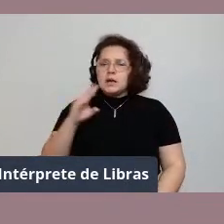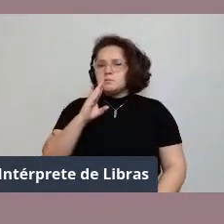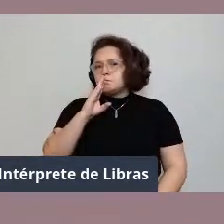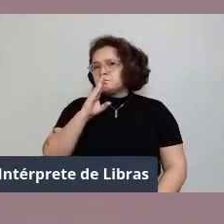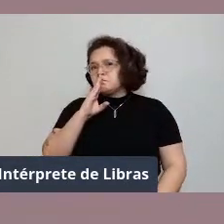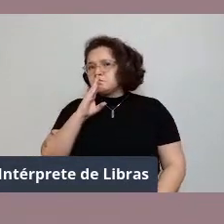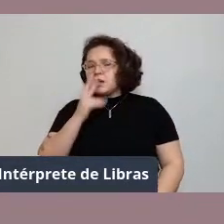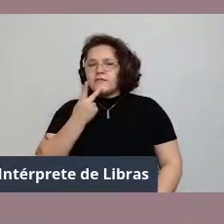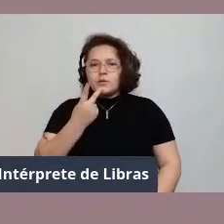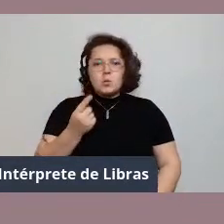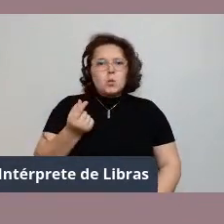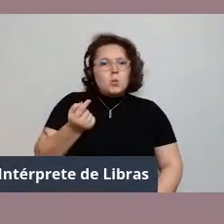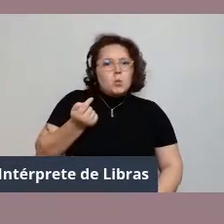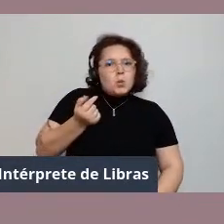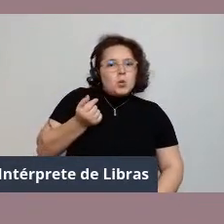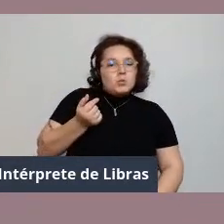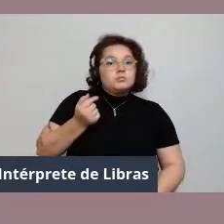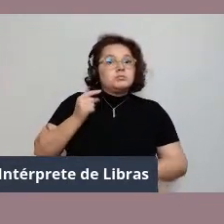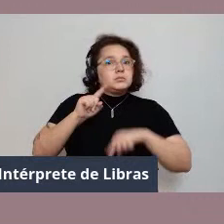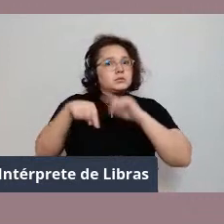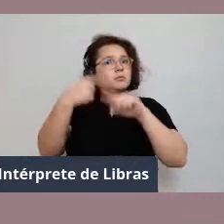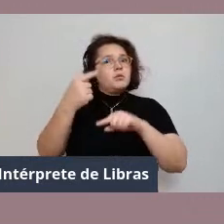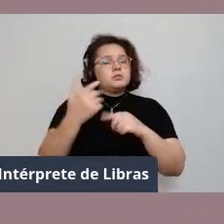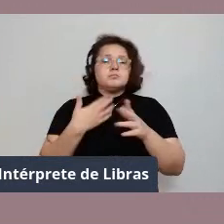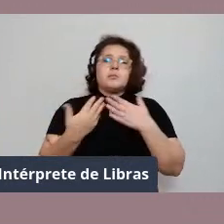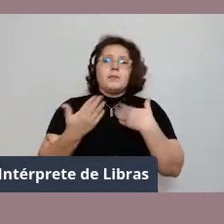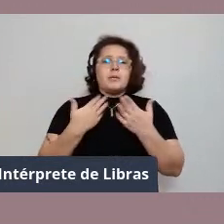a conversa engrenou com mais fluidez.